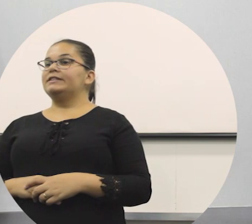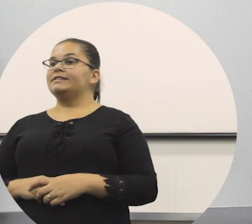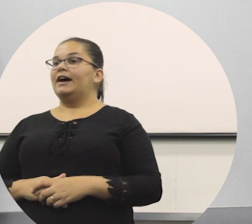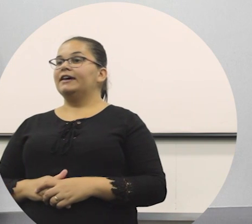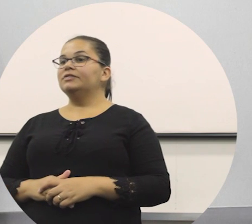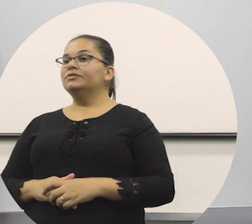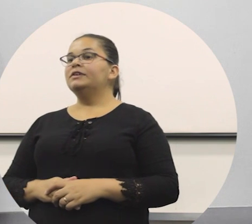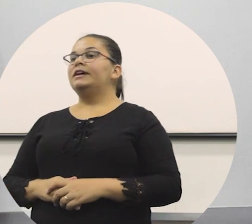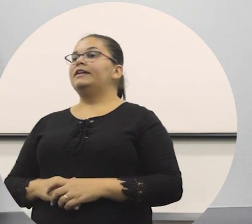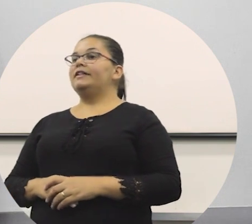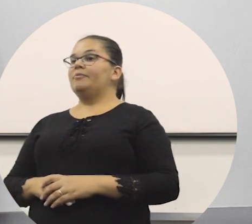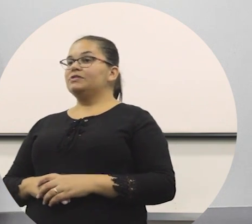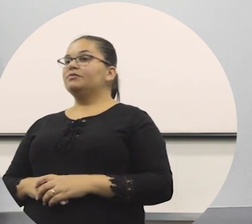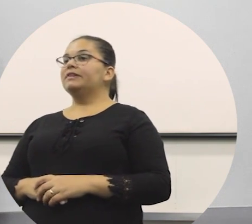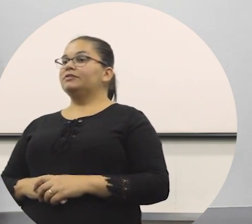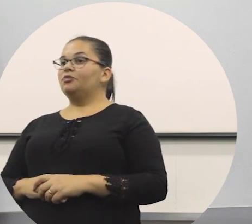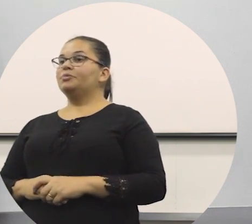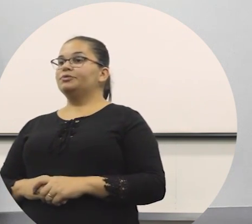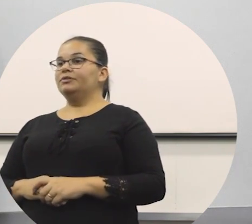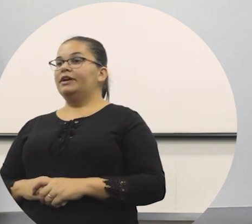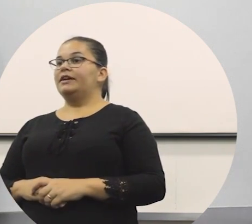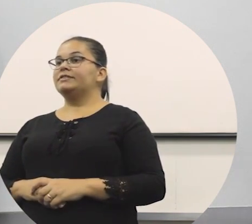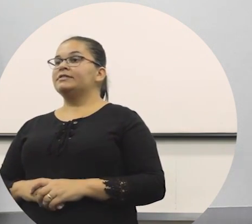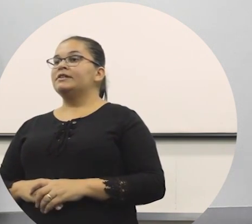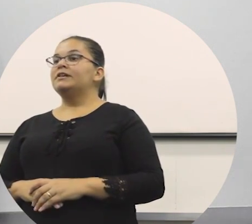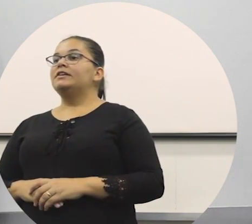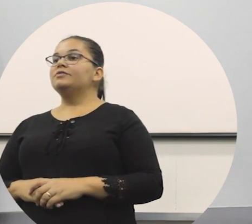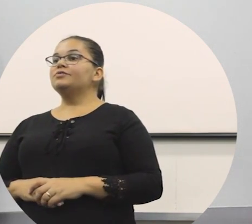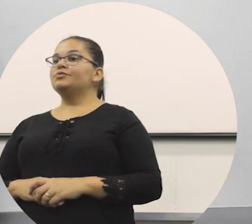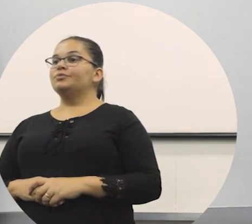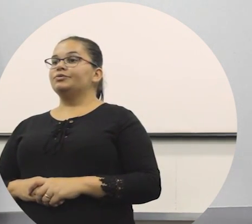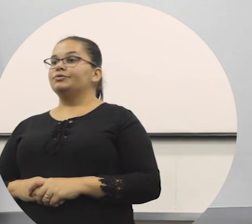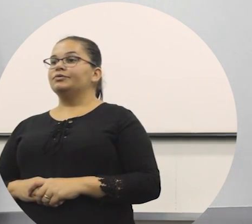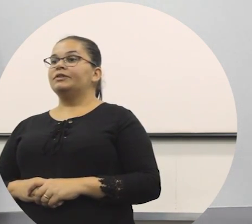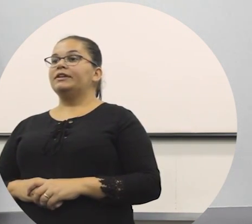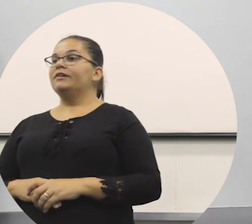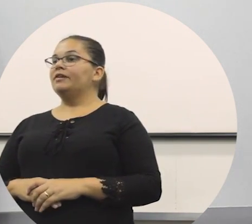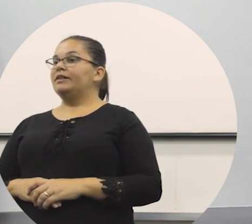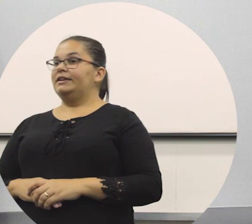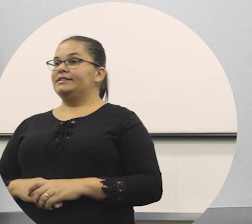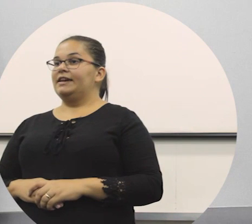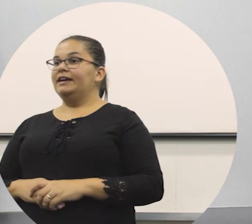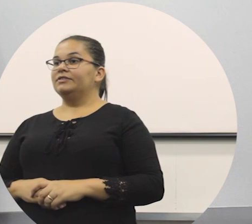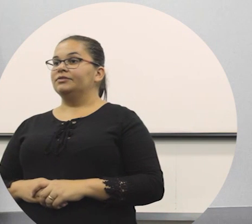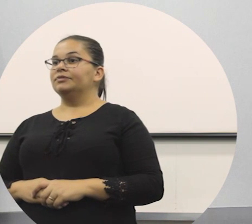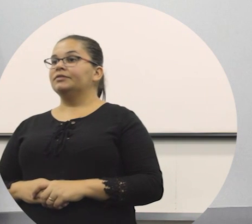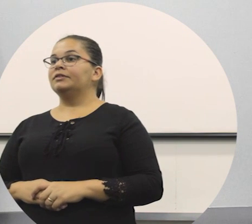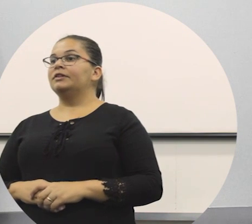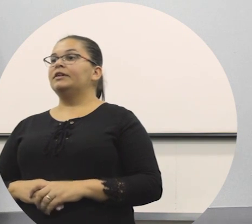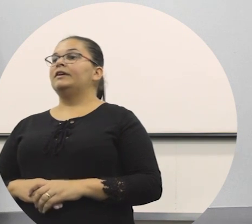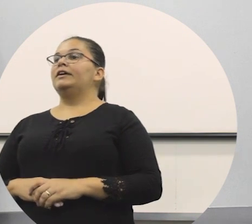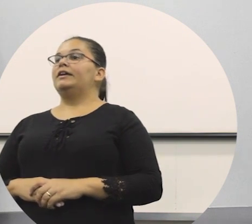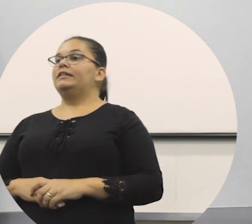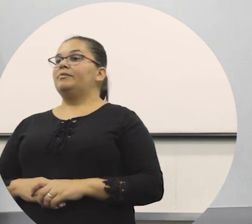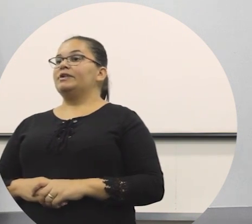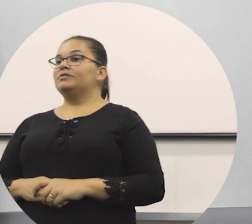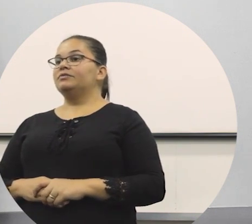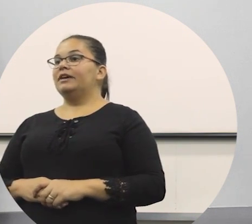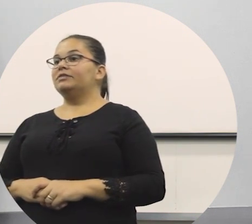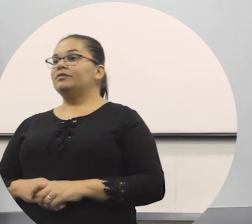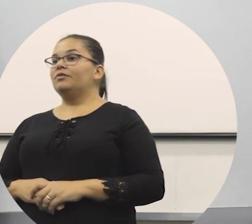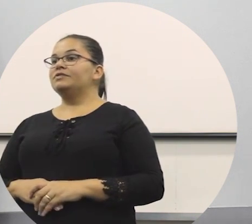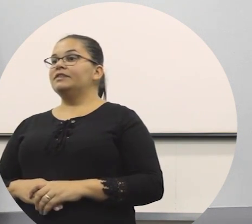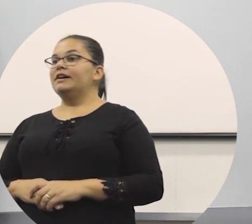surdo oralizado, ele tem mais contato com o português. E o surdo que não é oralizado, ele tem